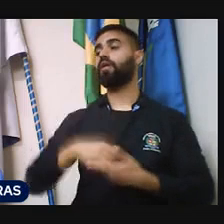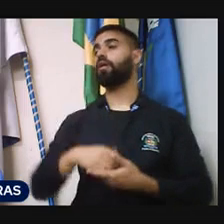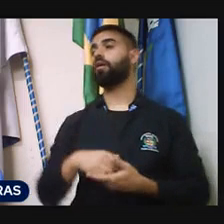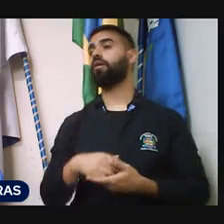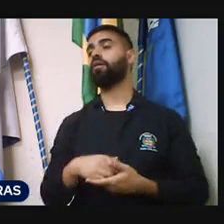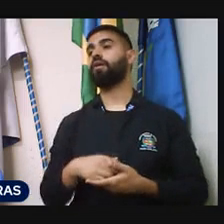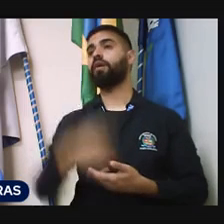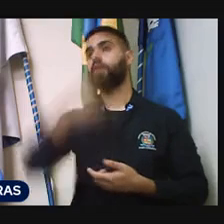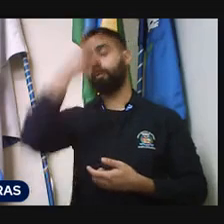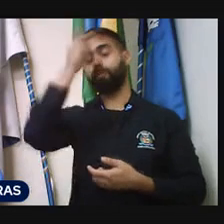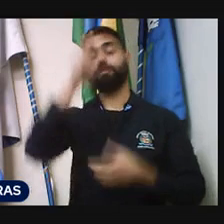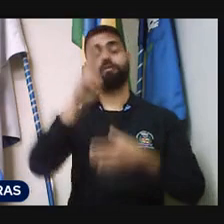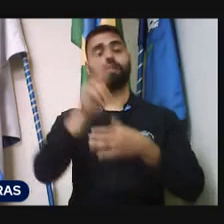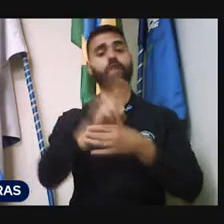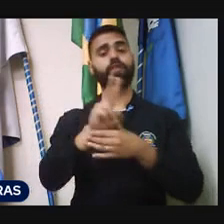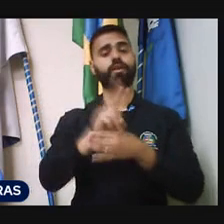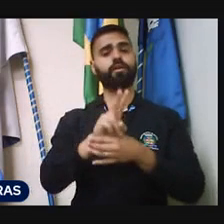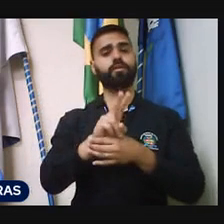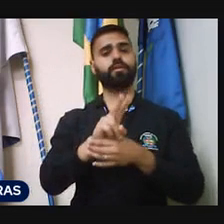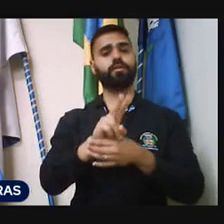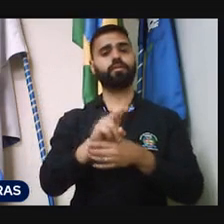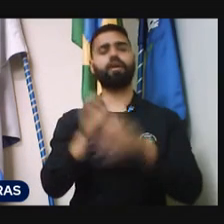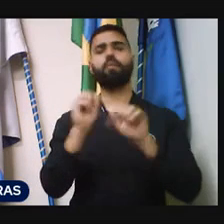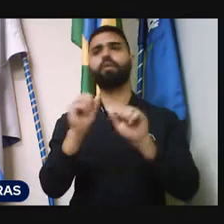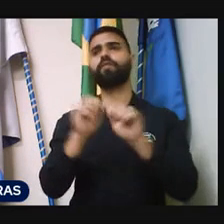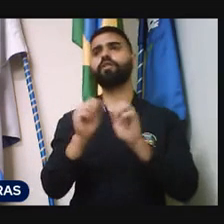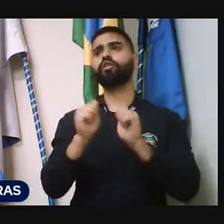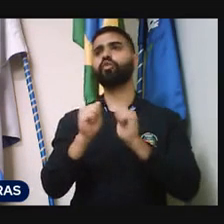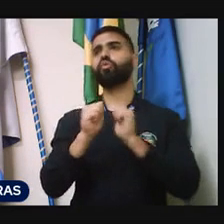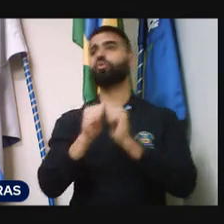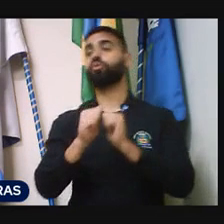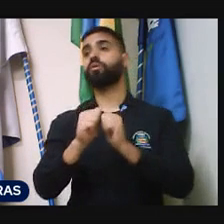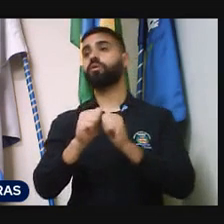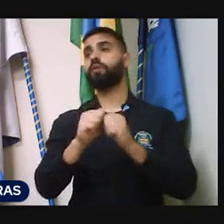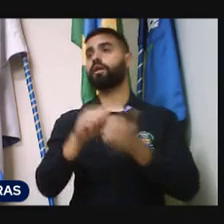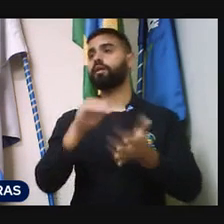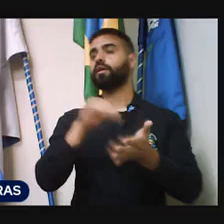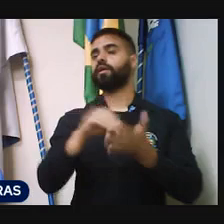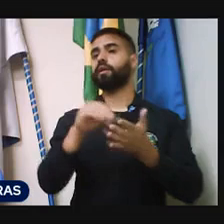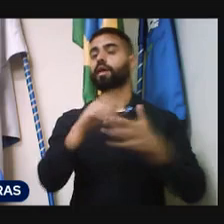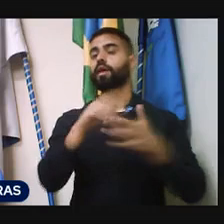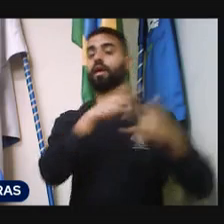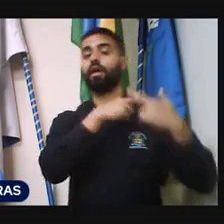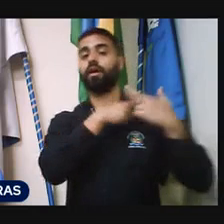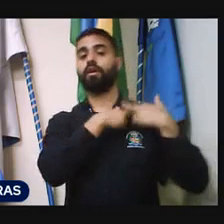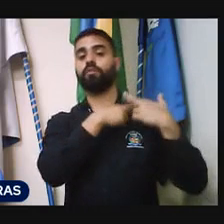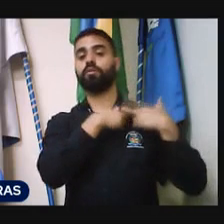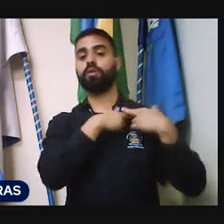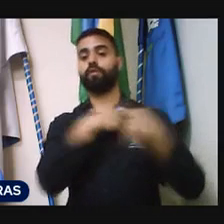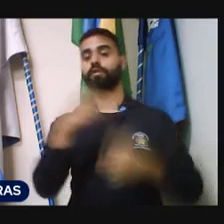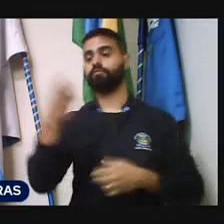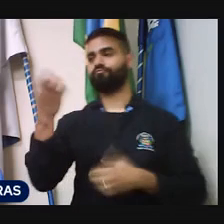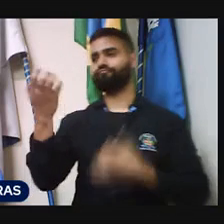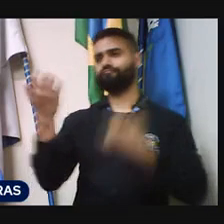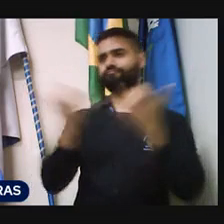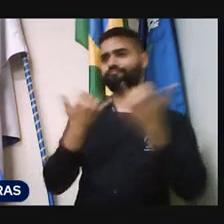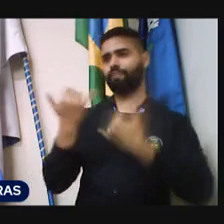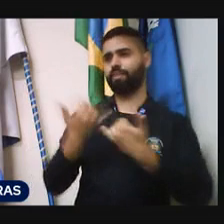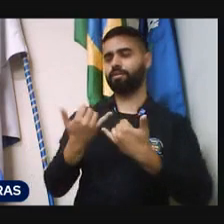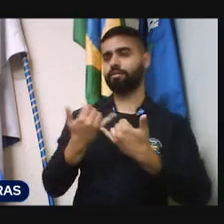ao chefe do Poder Executivo Municipal para tu mesmo viabiliza junto à secretaria responsável as seguintes informações